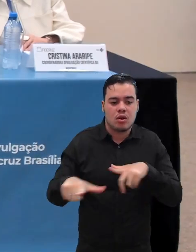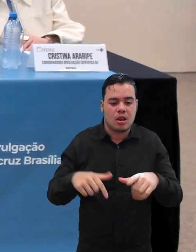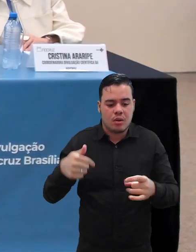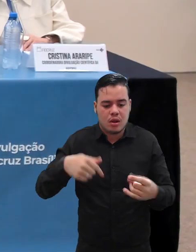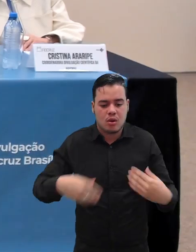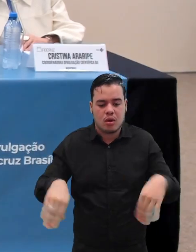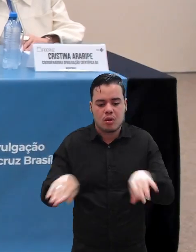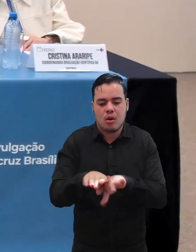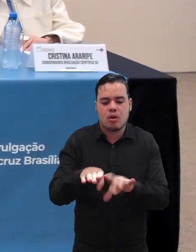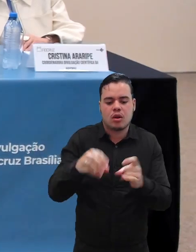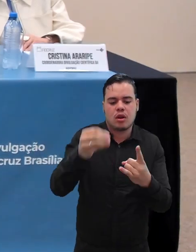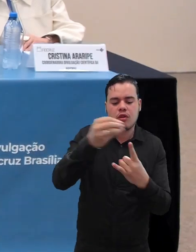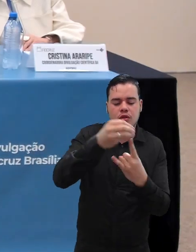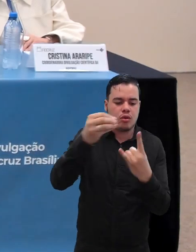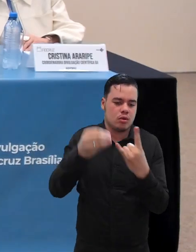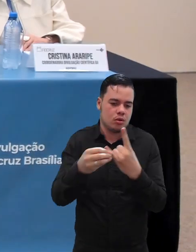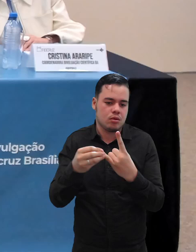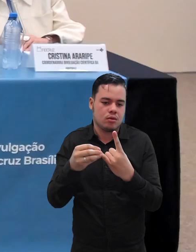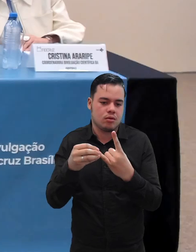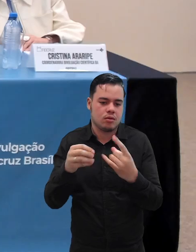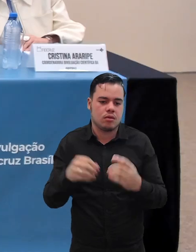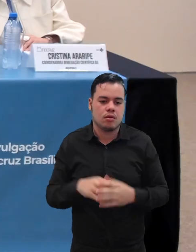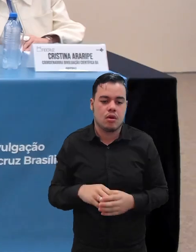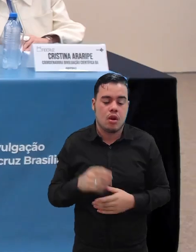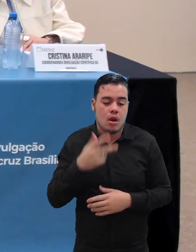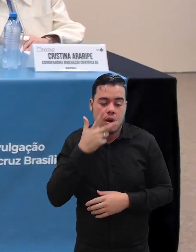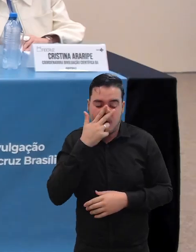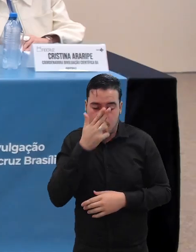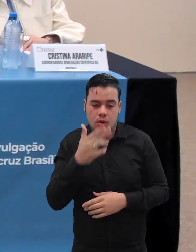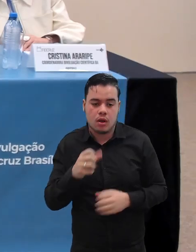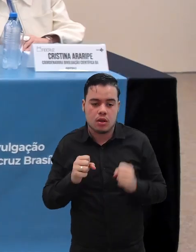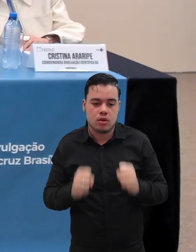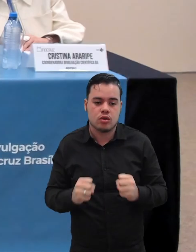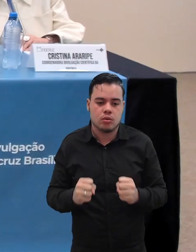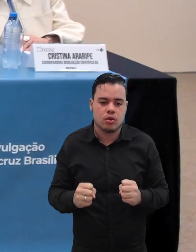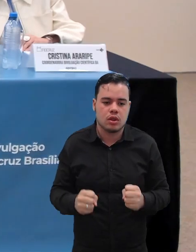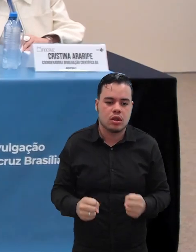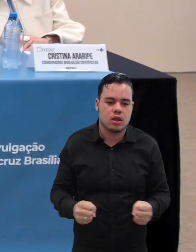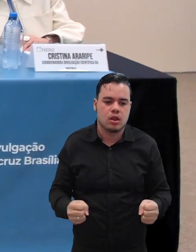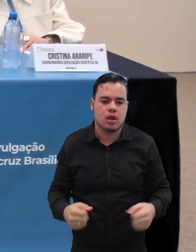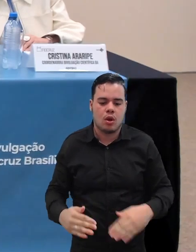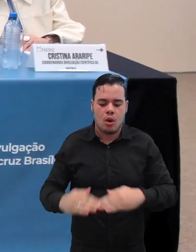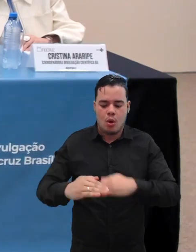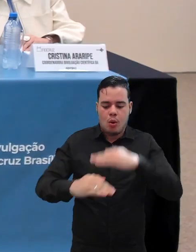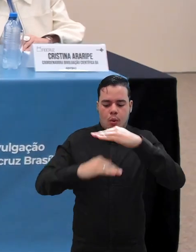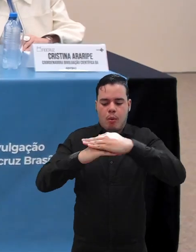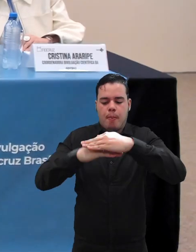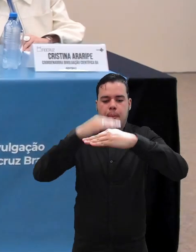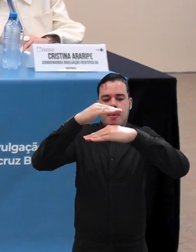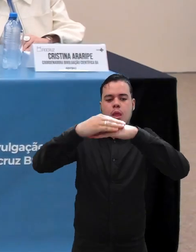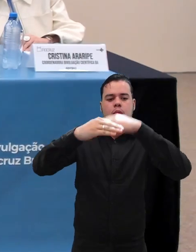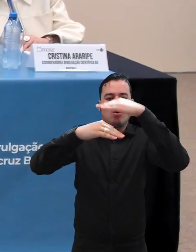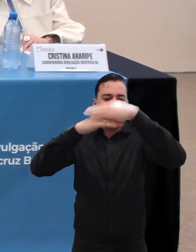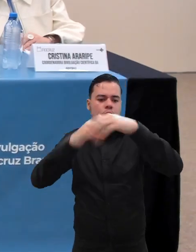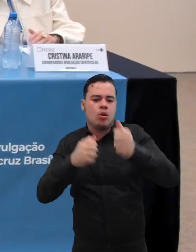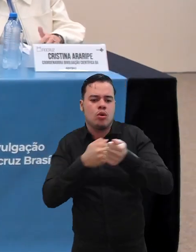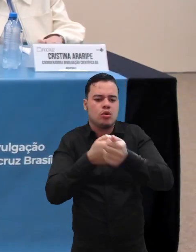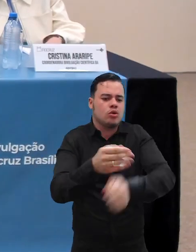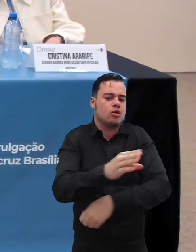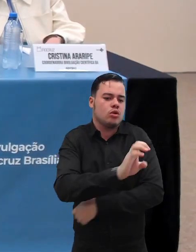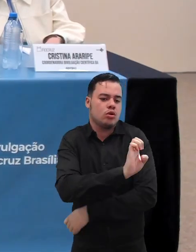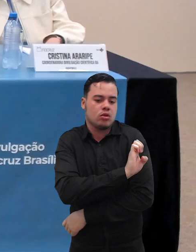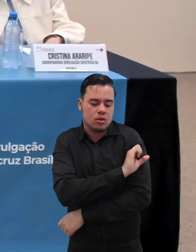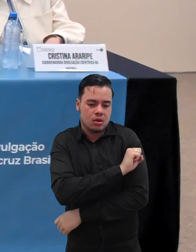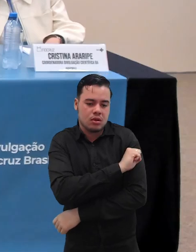Fiocruz. Então, acho que a gente poderia, digamos assim, somar também aos estudantes que vão fazer